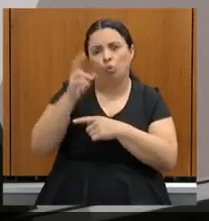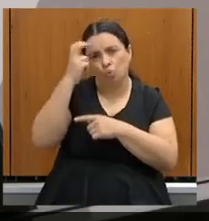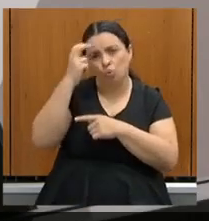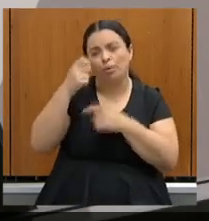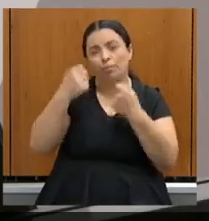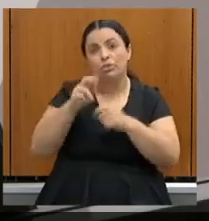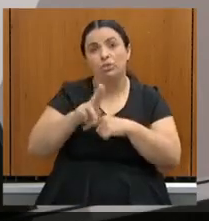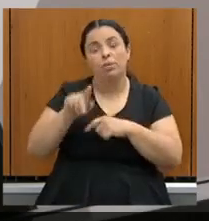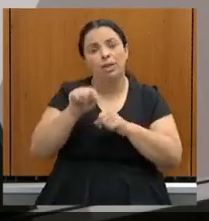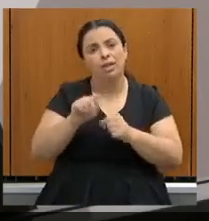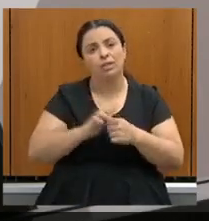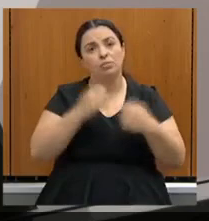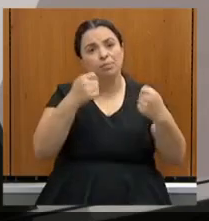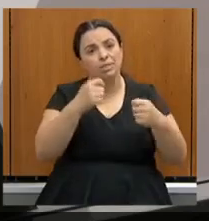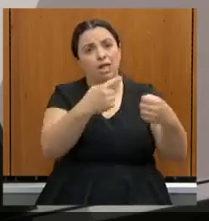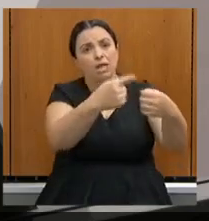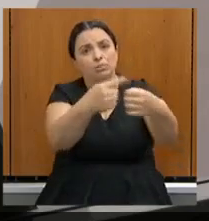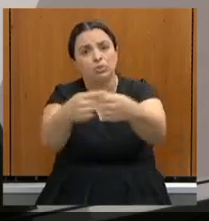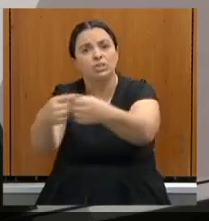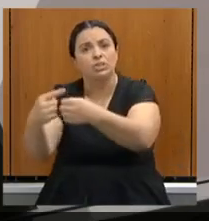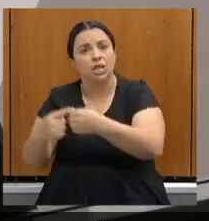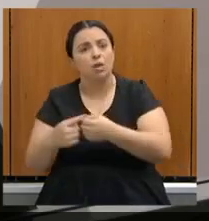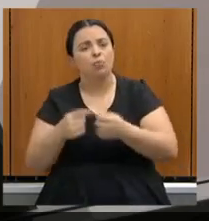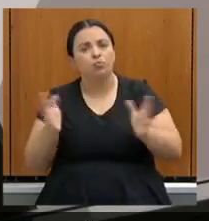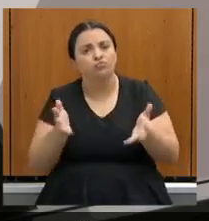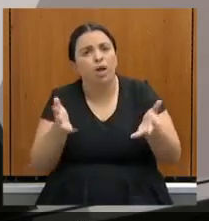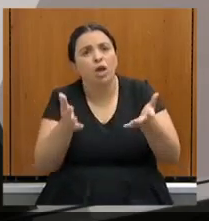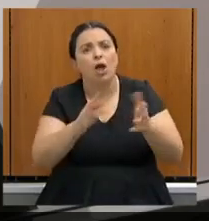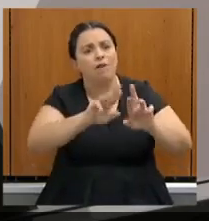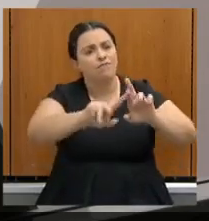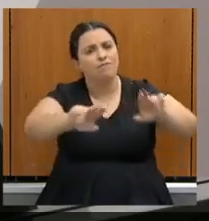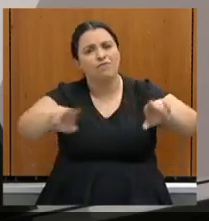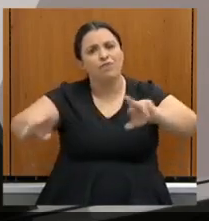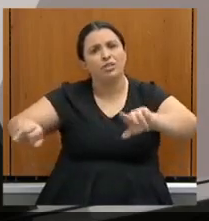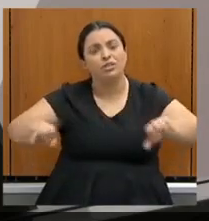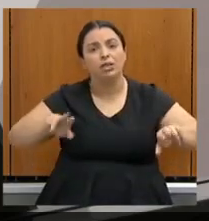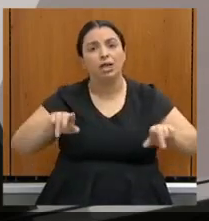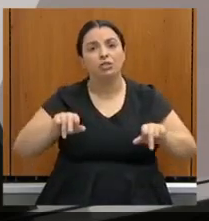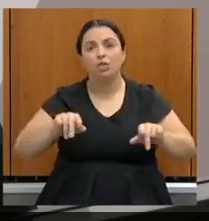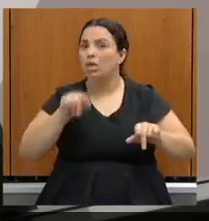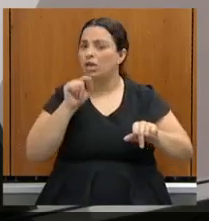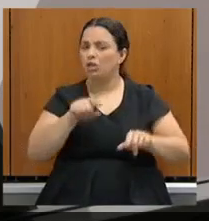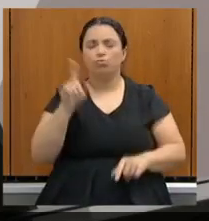aos municípios e valorizar a diversidade, nós estamos fazendo censura,